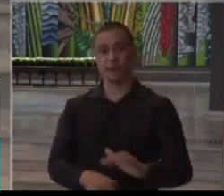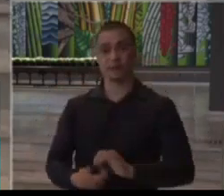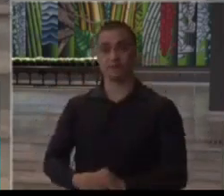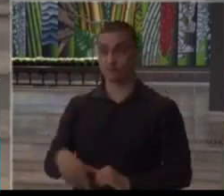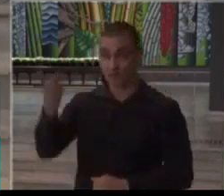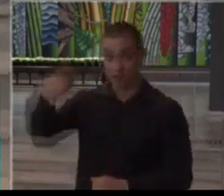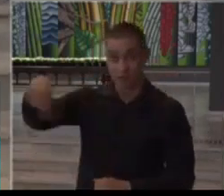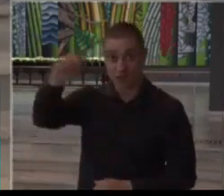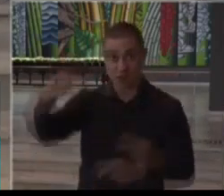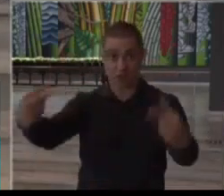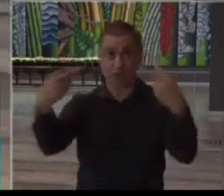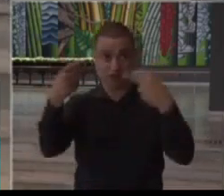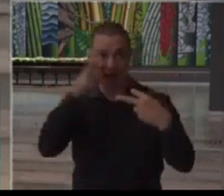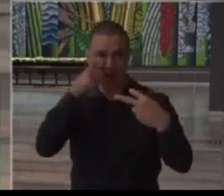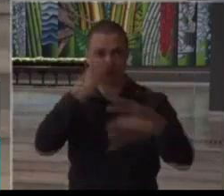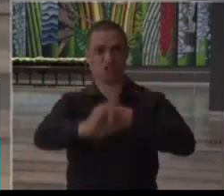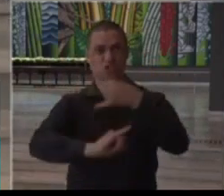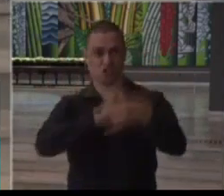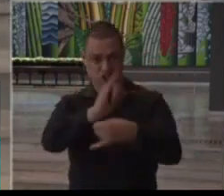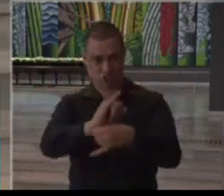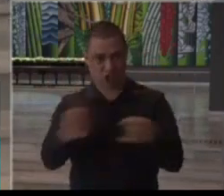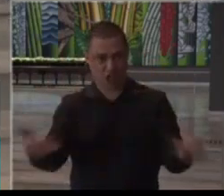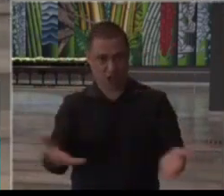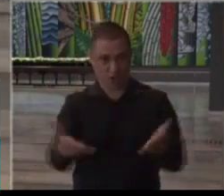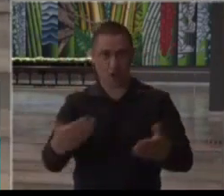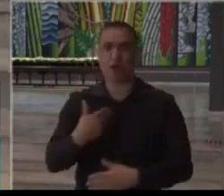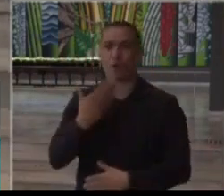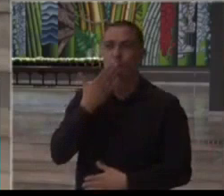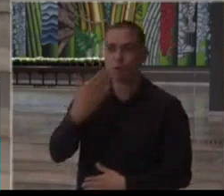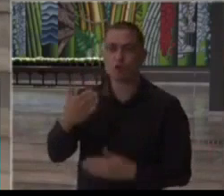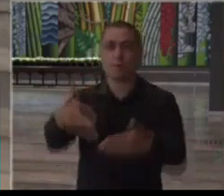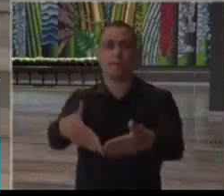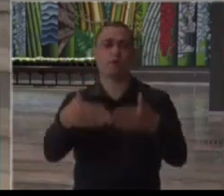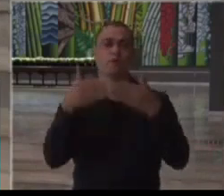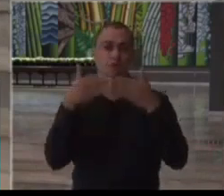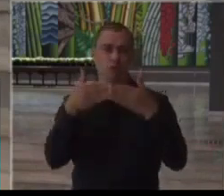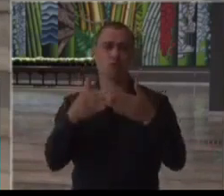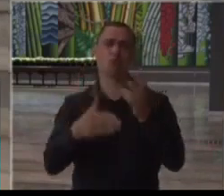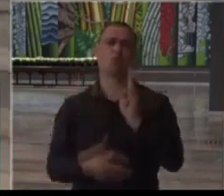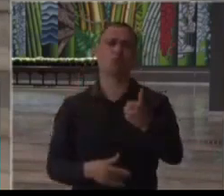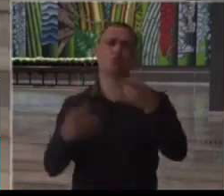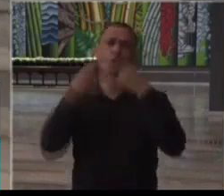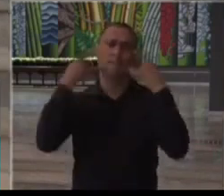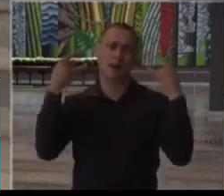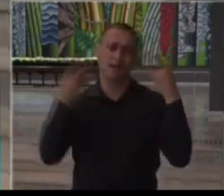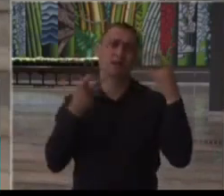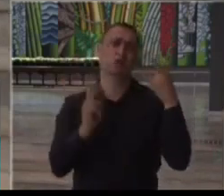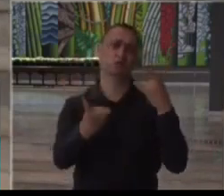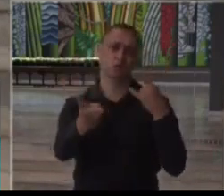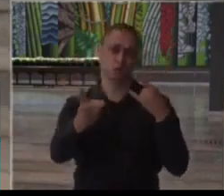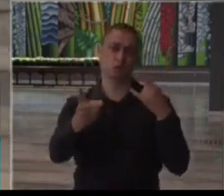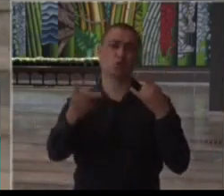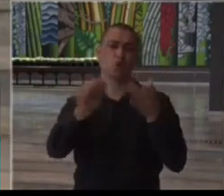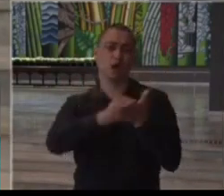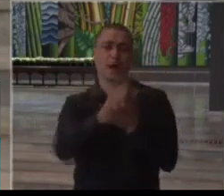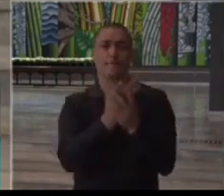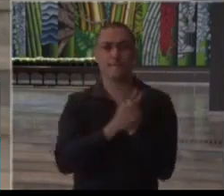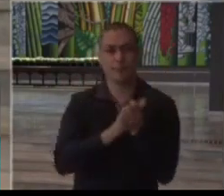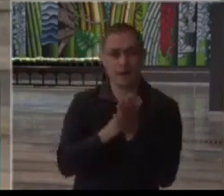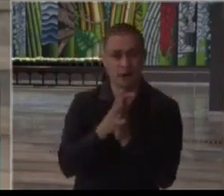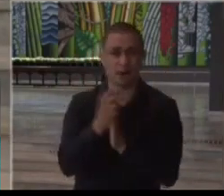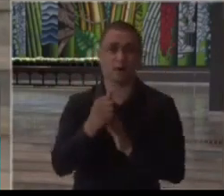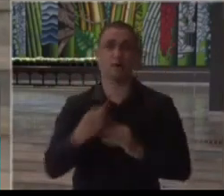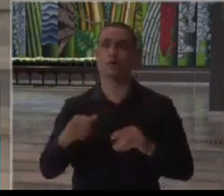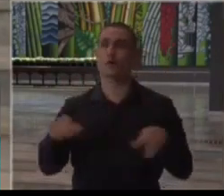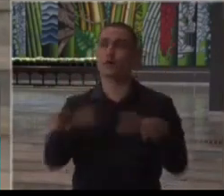15h30. Aos que nos acompanham online nesse momento, peço que, por favor, continuem usando máscara, higienizando as